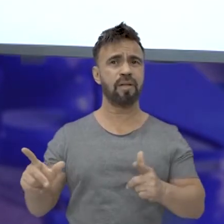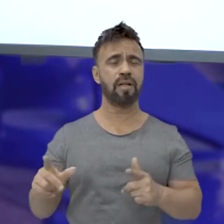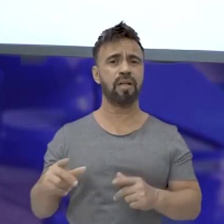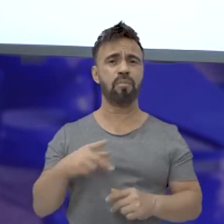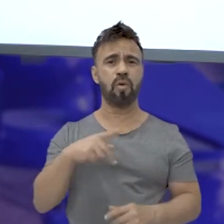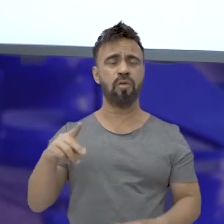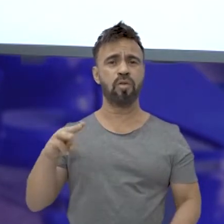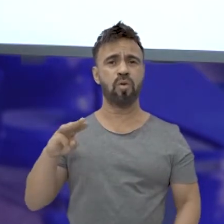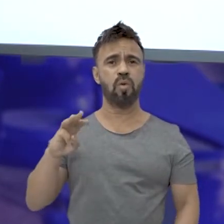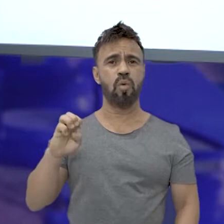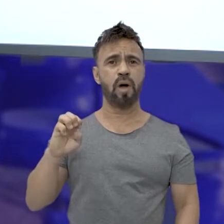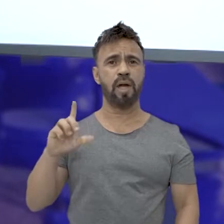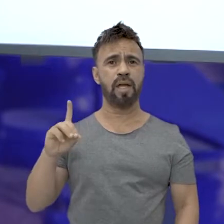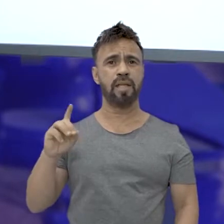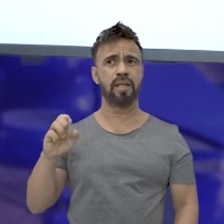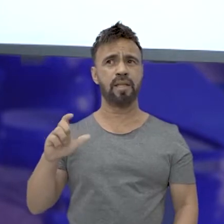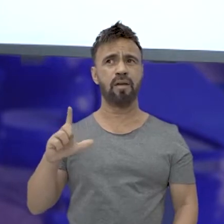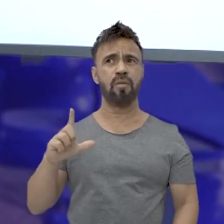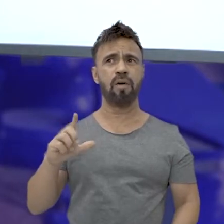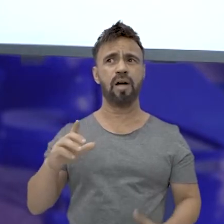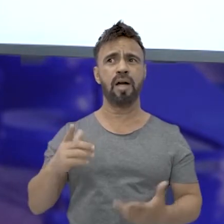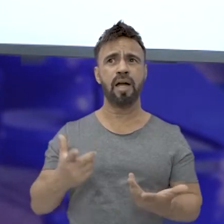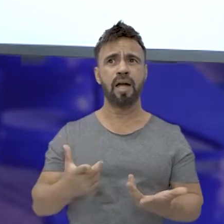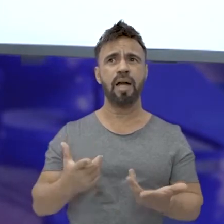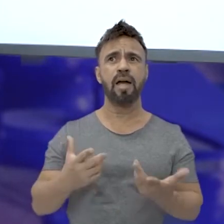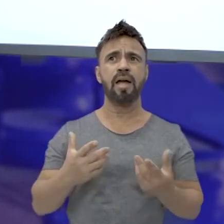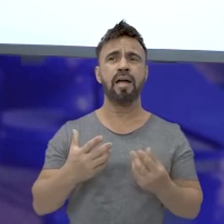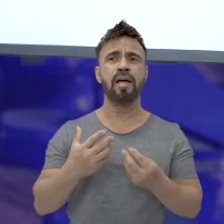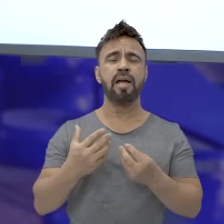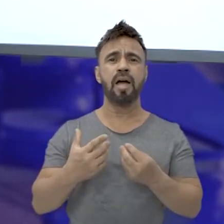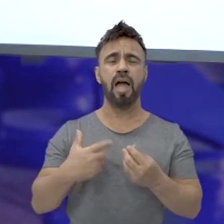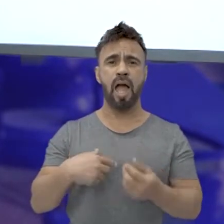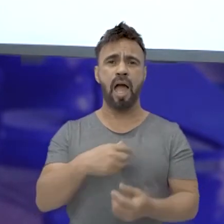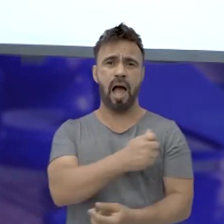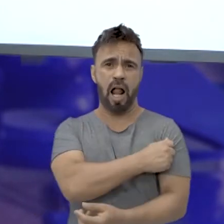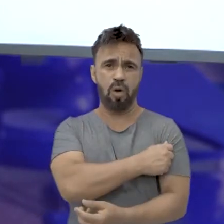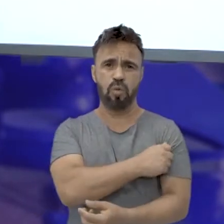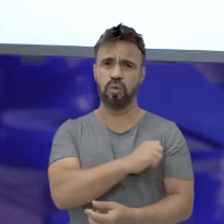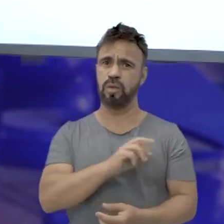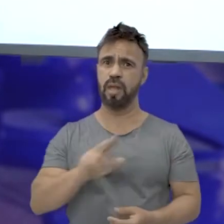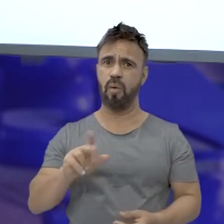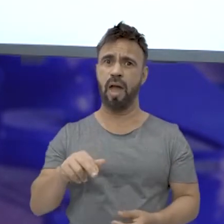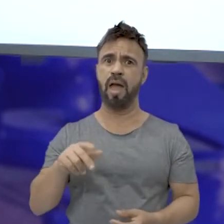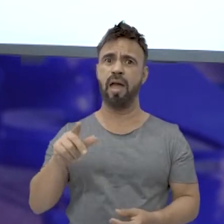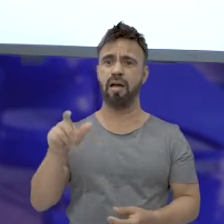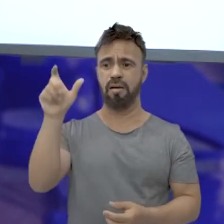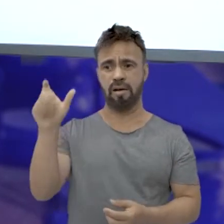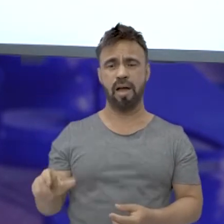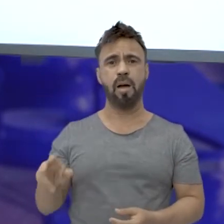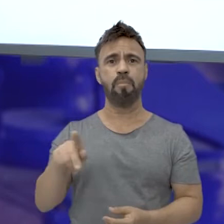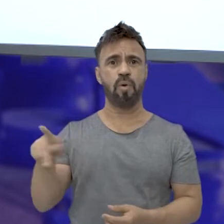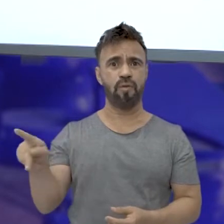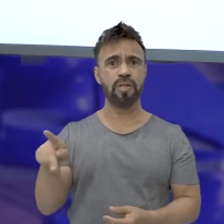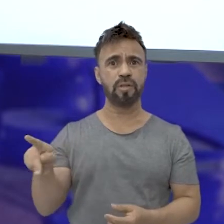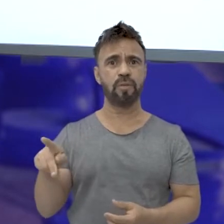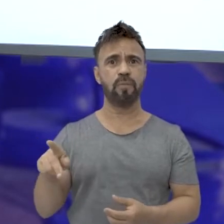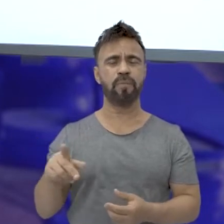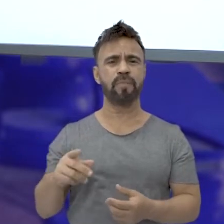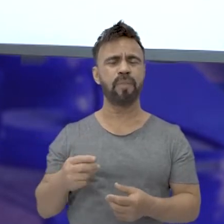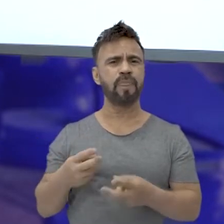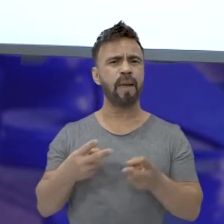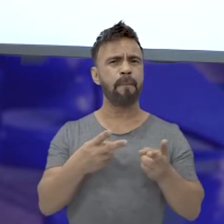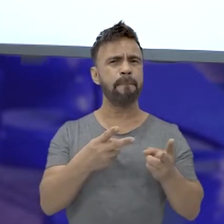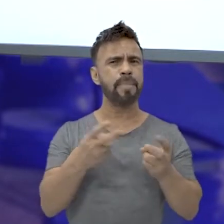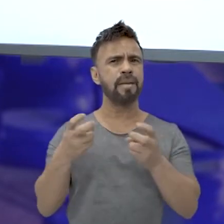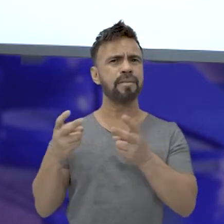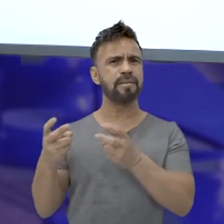ele não é o aluno ou aluna. Então, a gente consegue, aos pouquinhos,